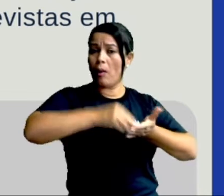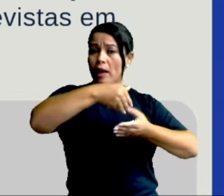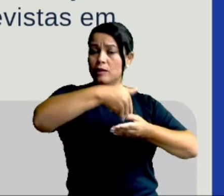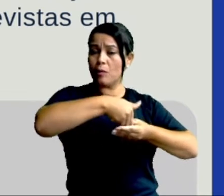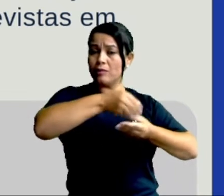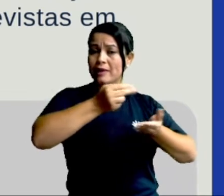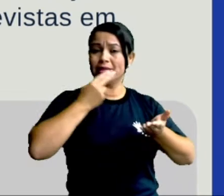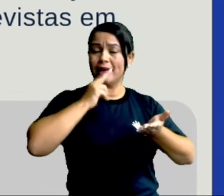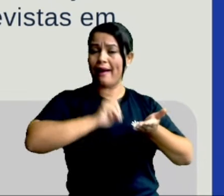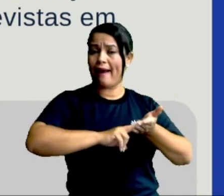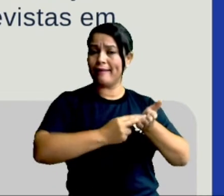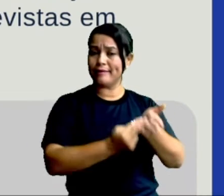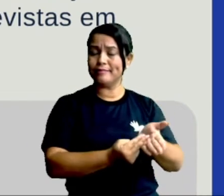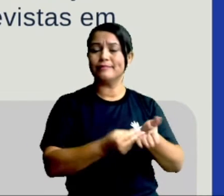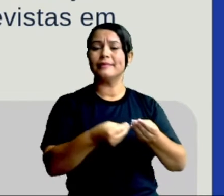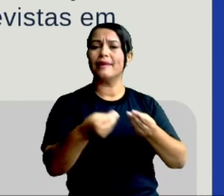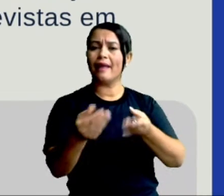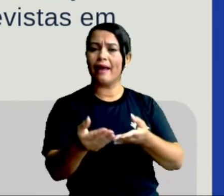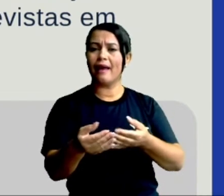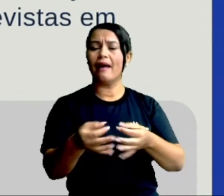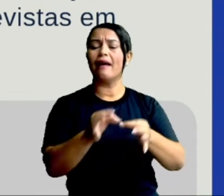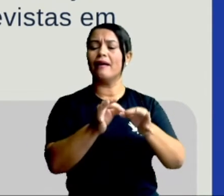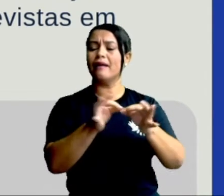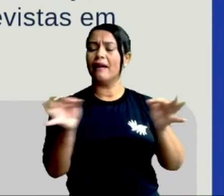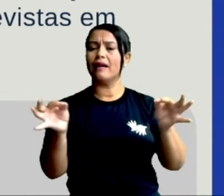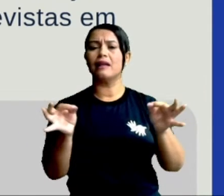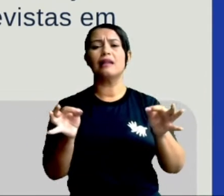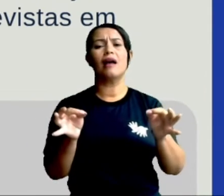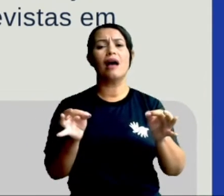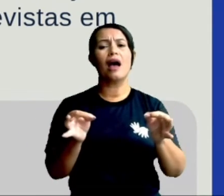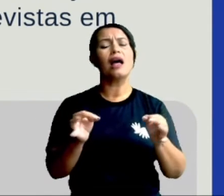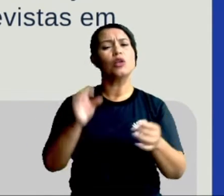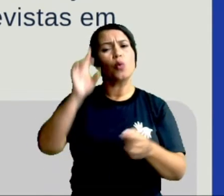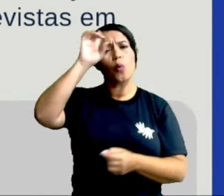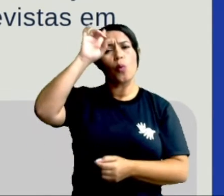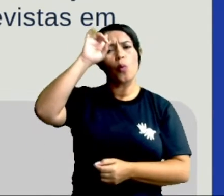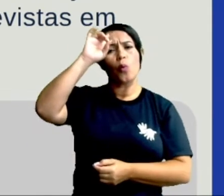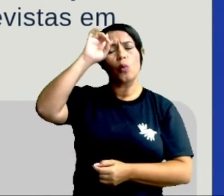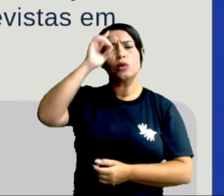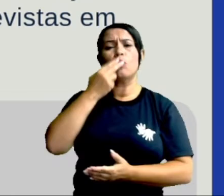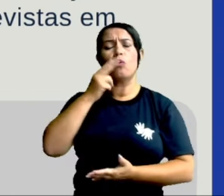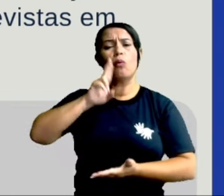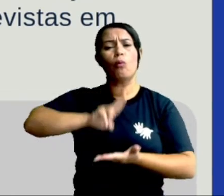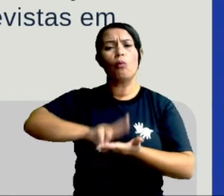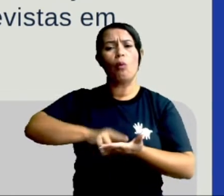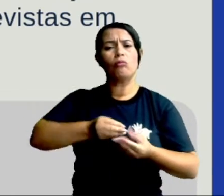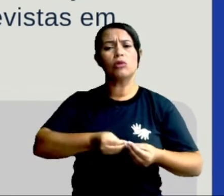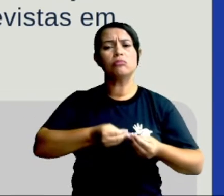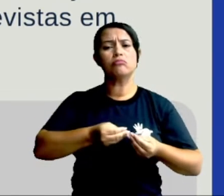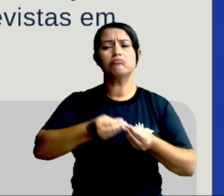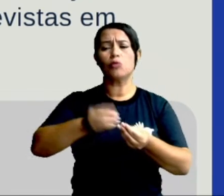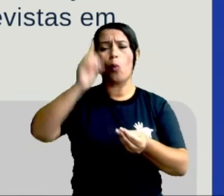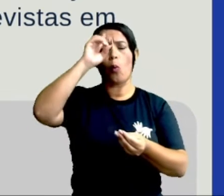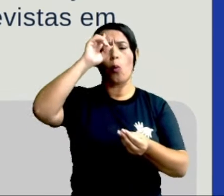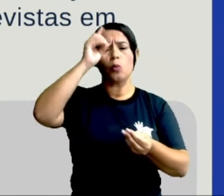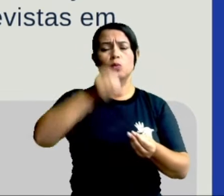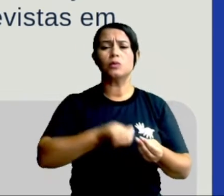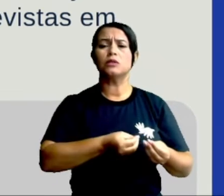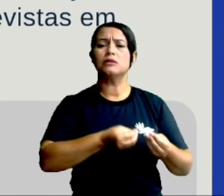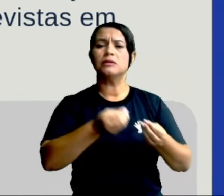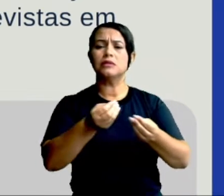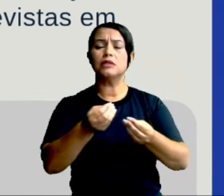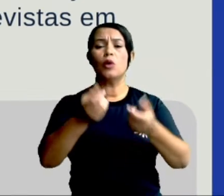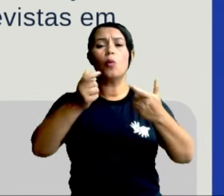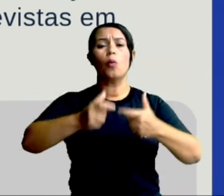que recebia. E era grande. Quase diariamente o carteiro lá ia a um dos extremos